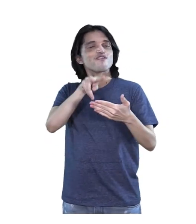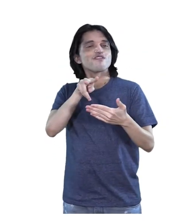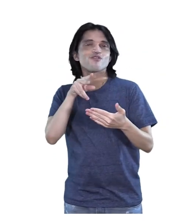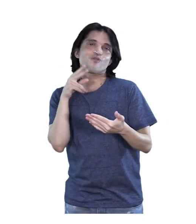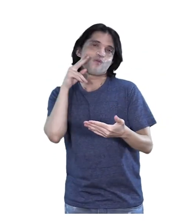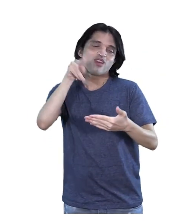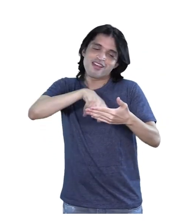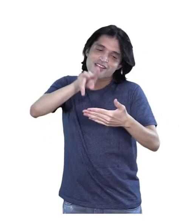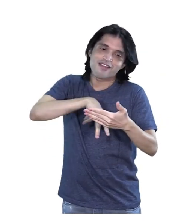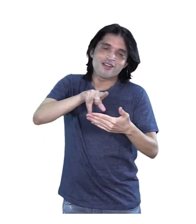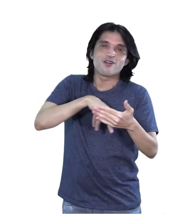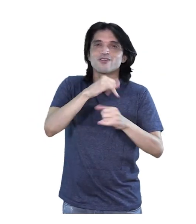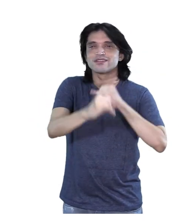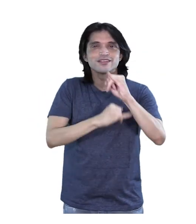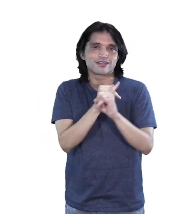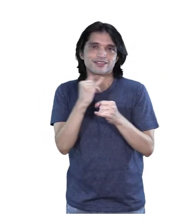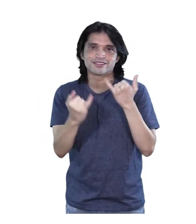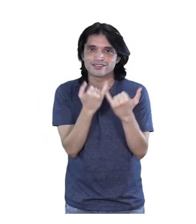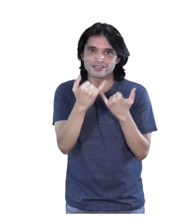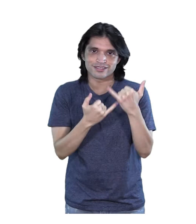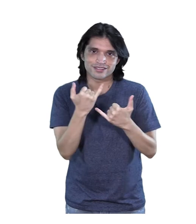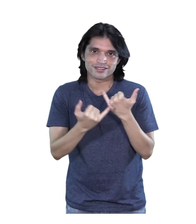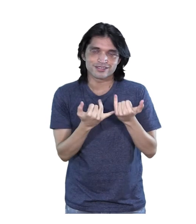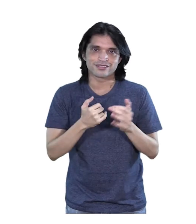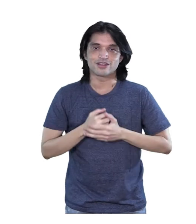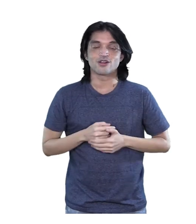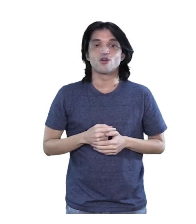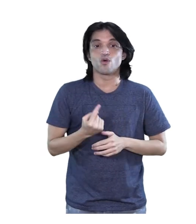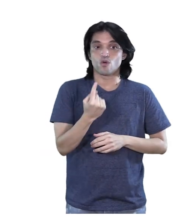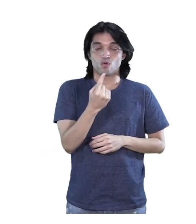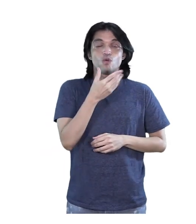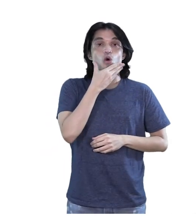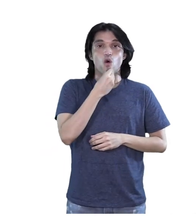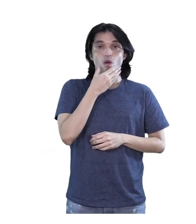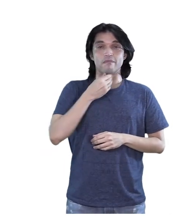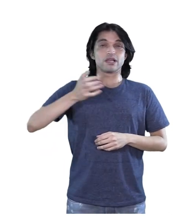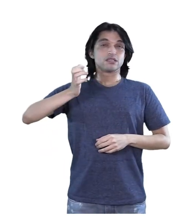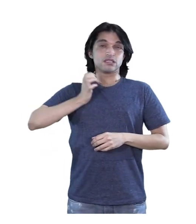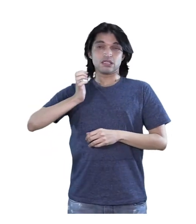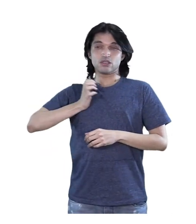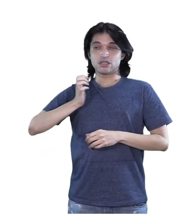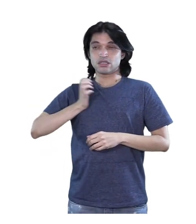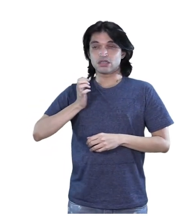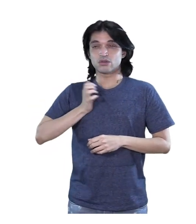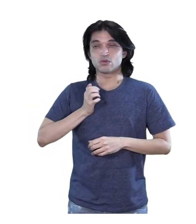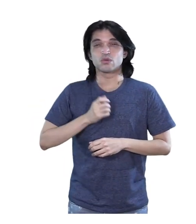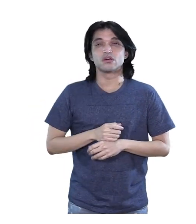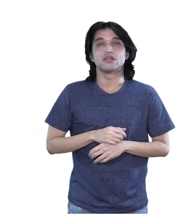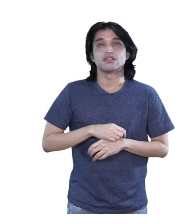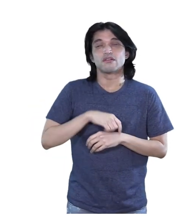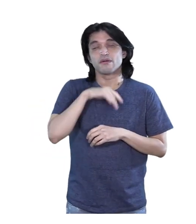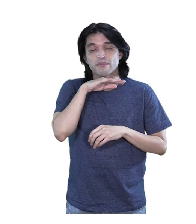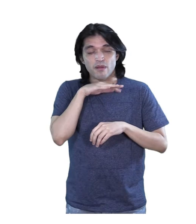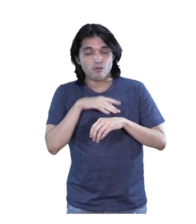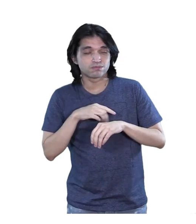Um homem muito rico estava mal de saúde e pediu caneta e papel e